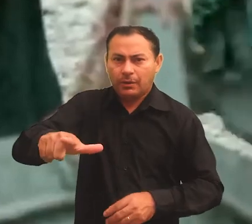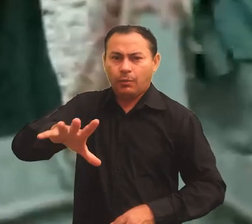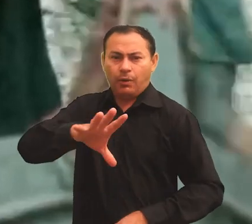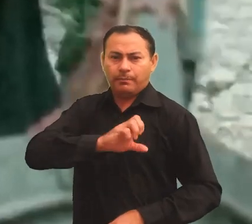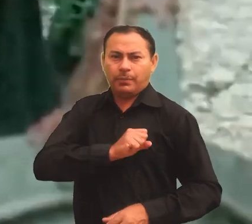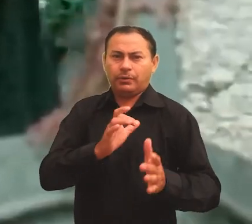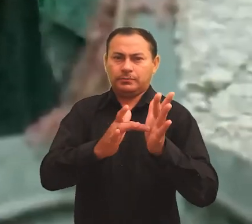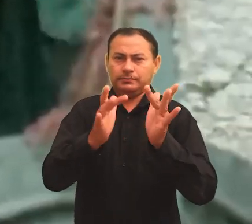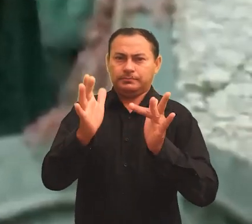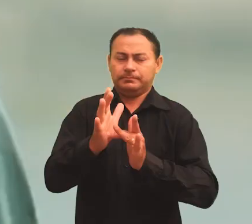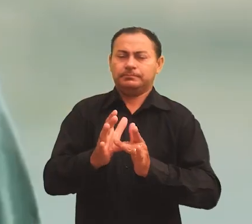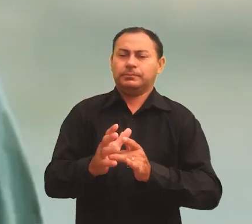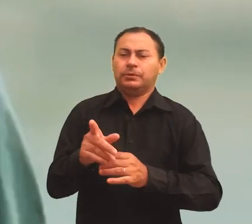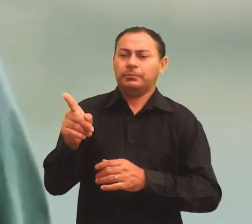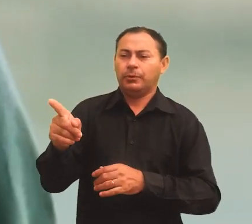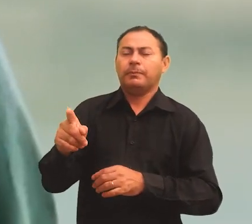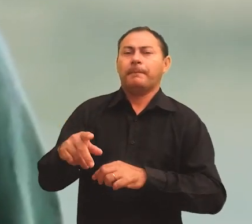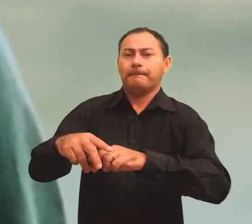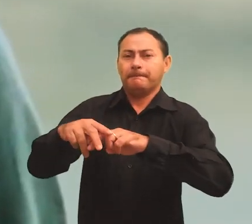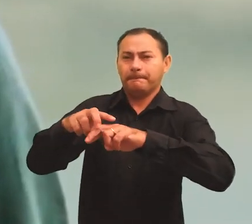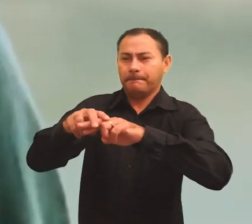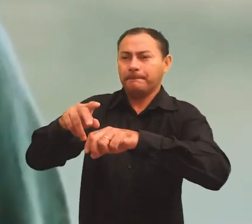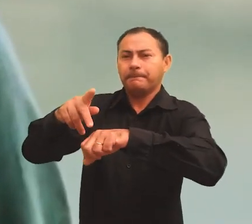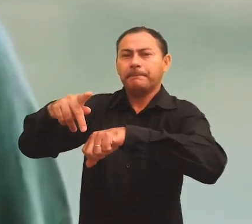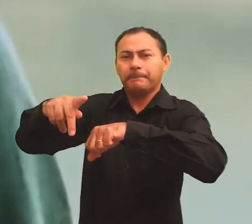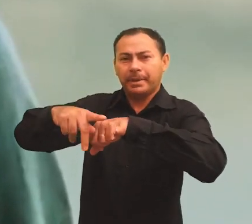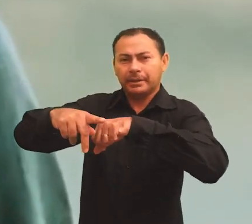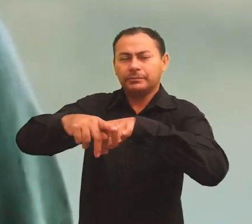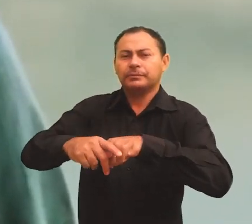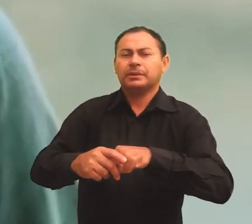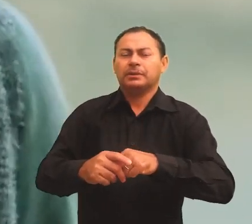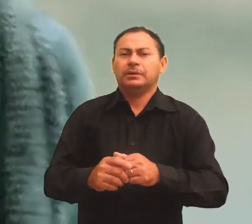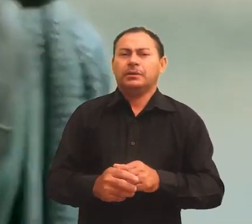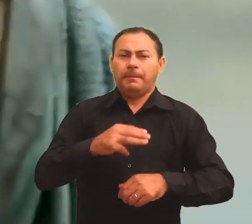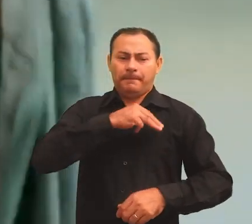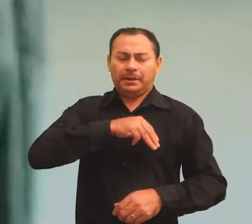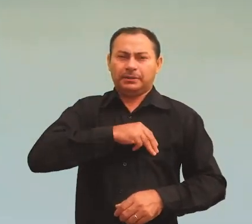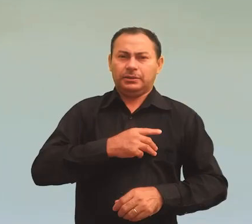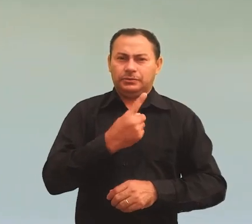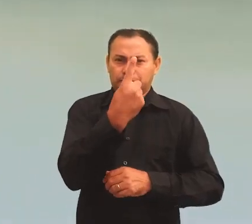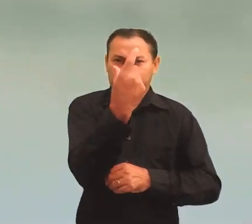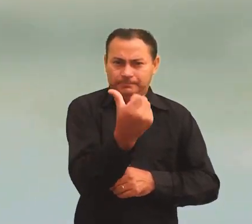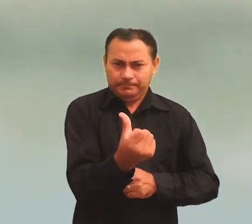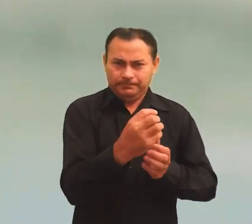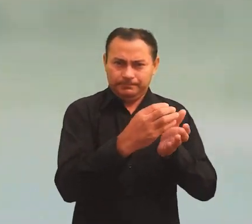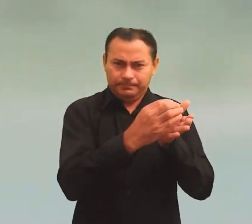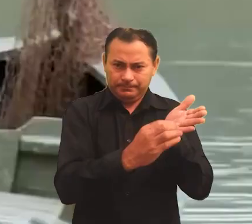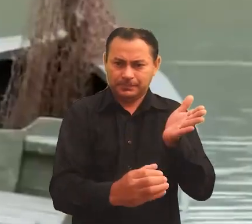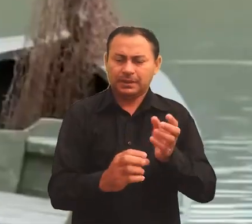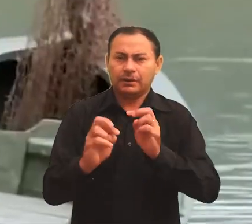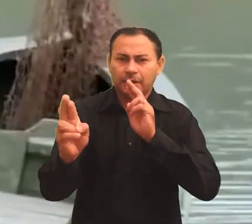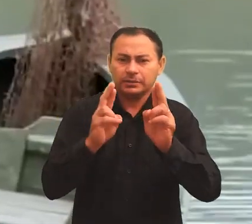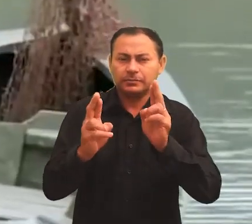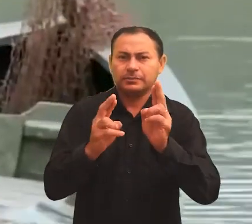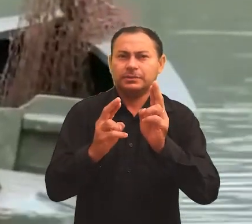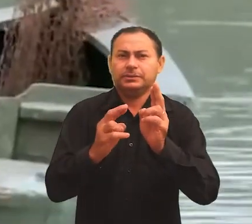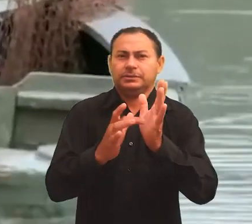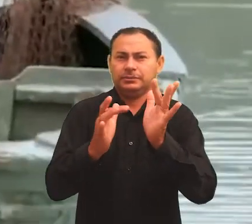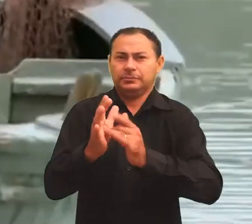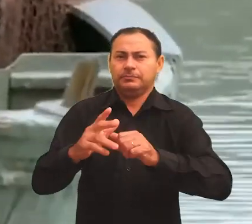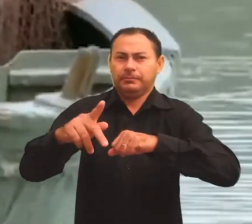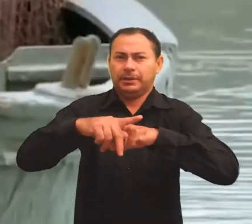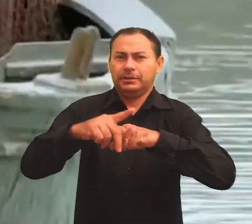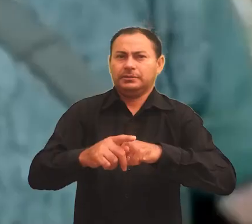vez o amor de Jesus por Pedro. Depois, em Mateus 16, observamos mais um episódio do relacionamento de Jesus com